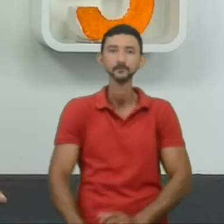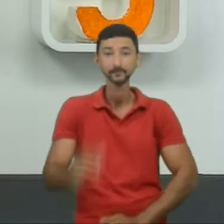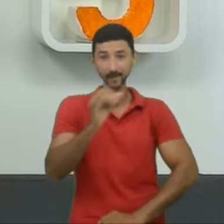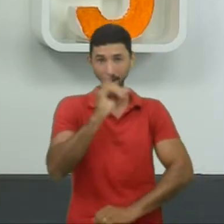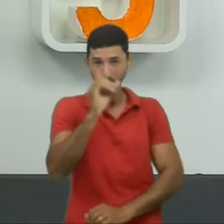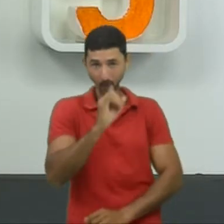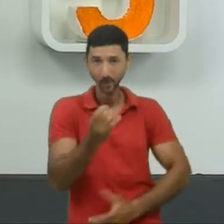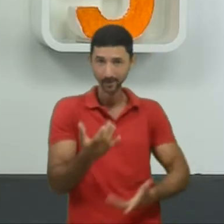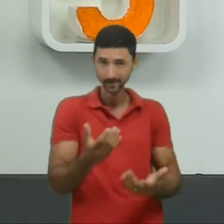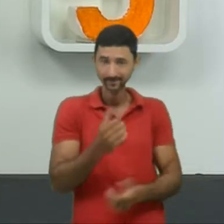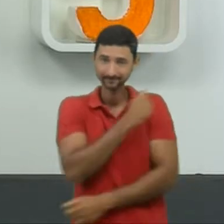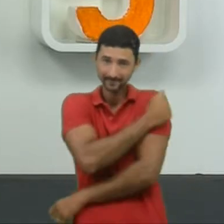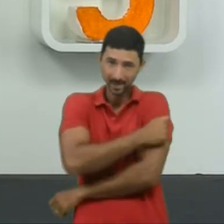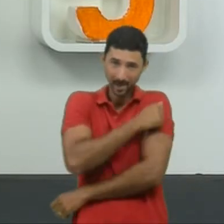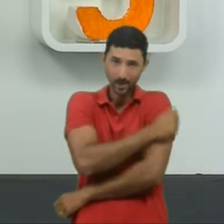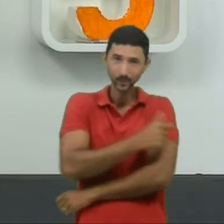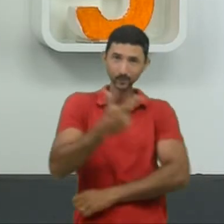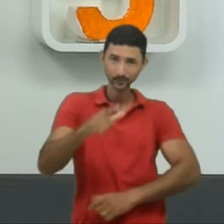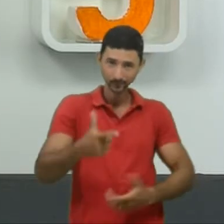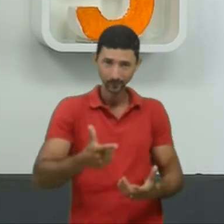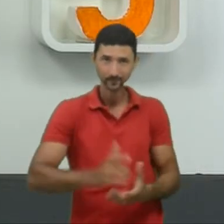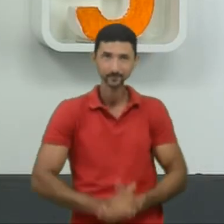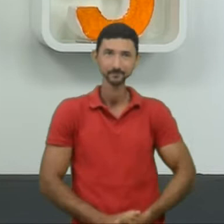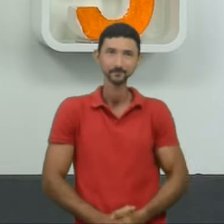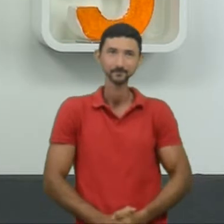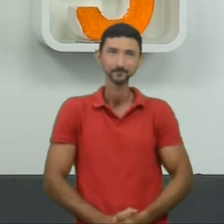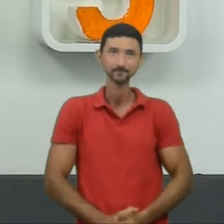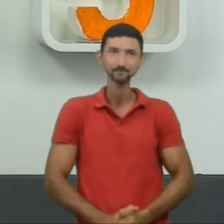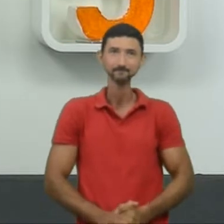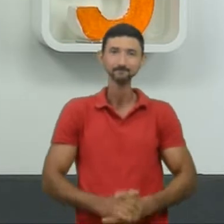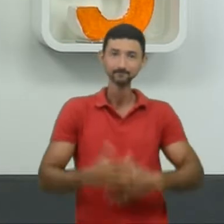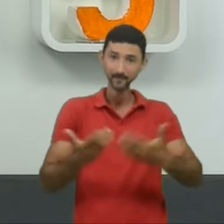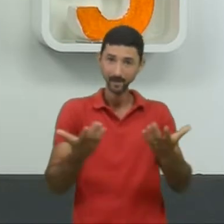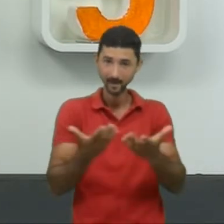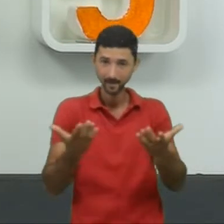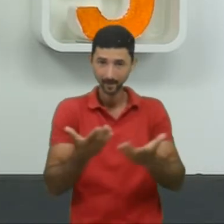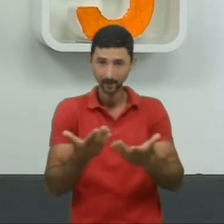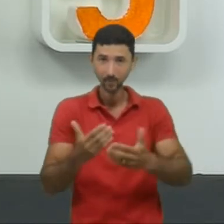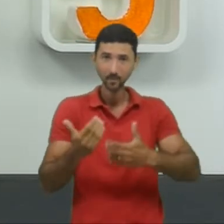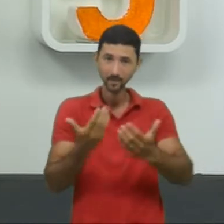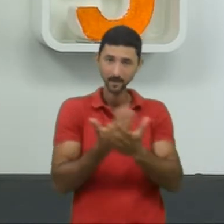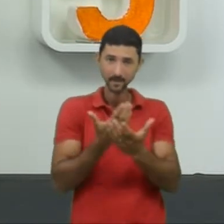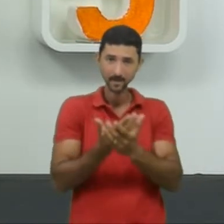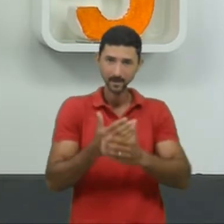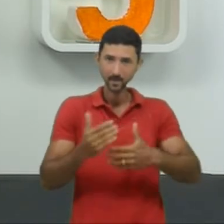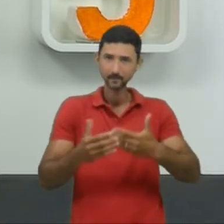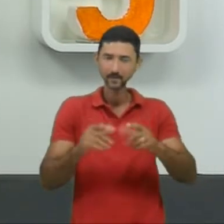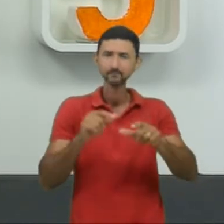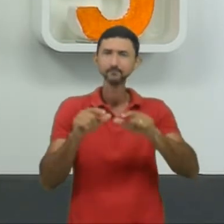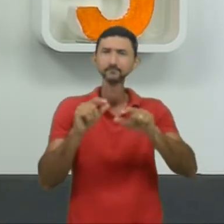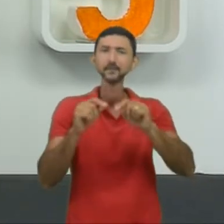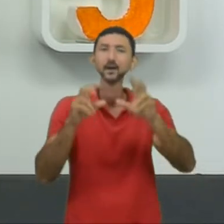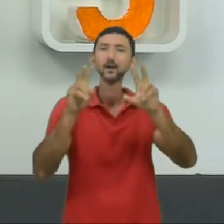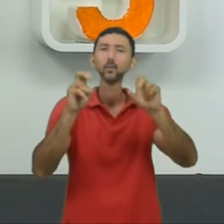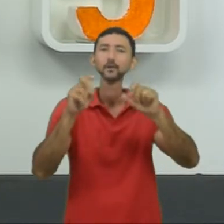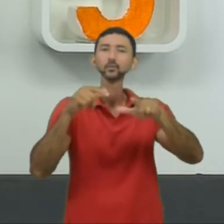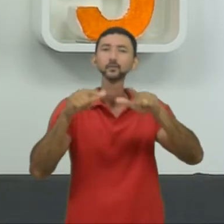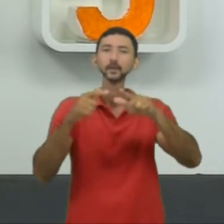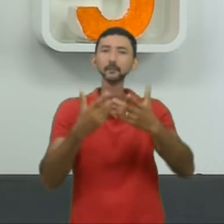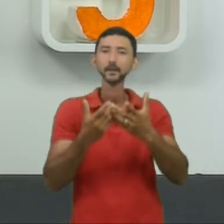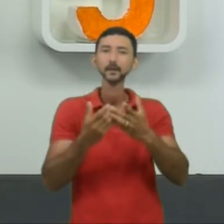Olá, pessoal, novamente. Então, nesse momento, nessa aula, a gente vai trabalhar